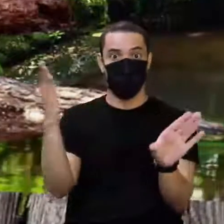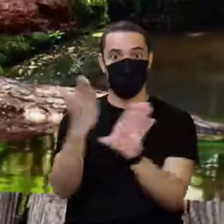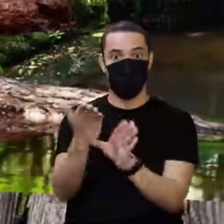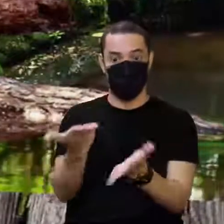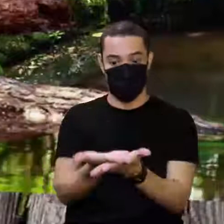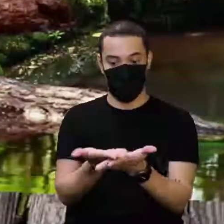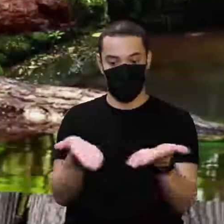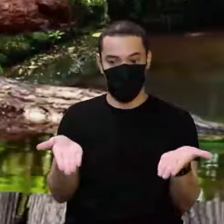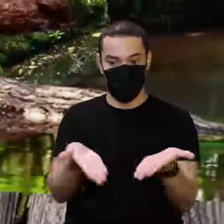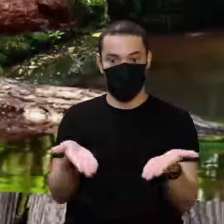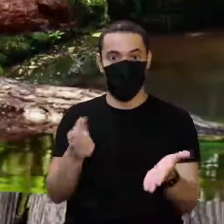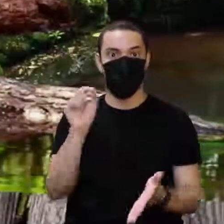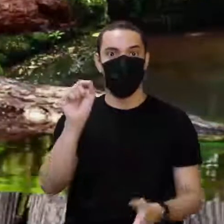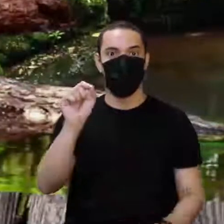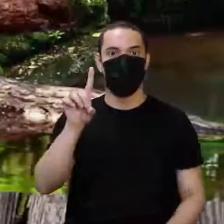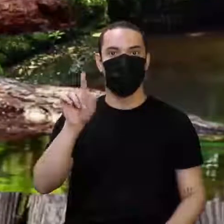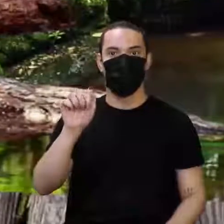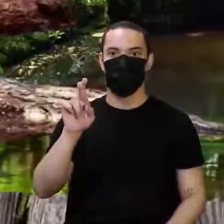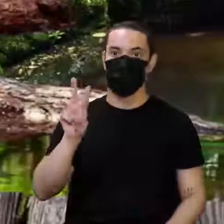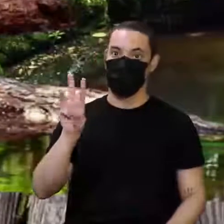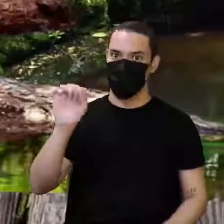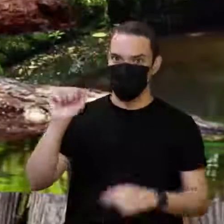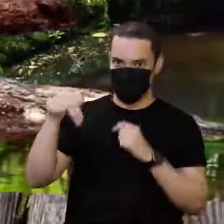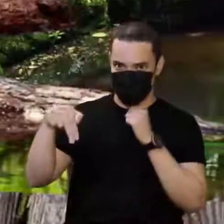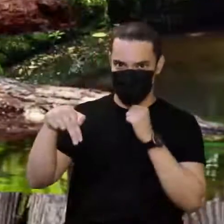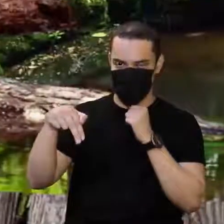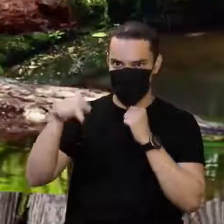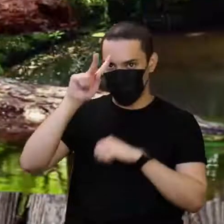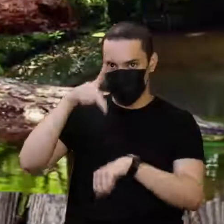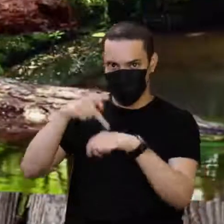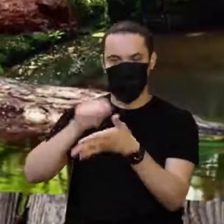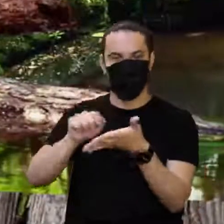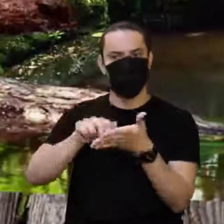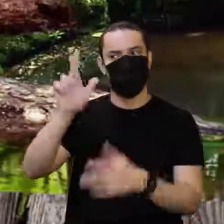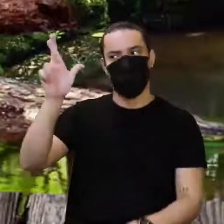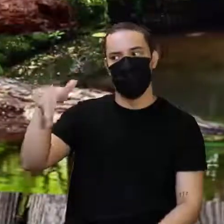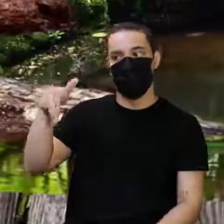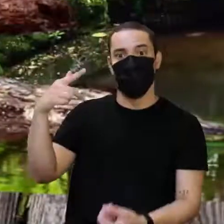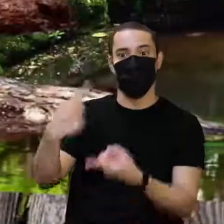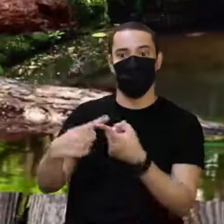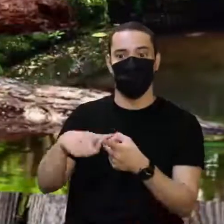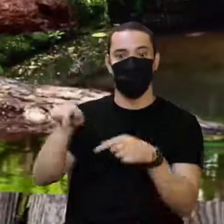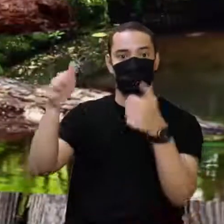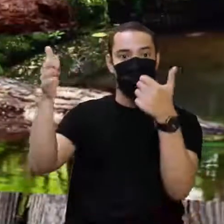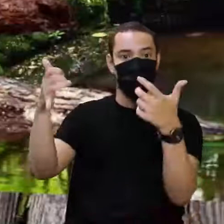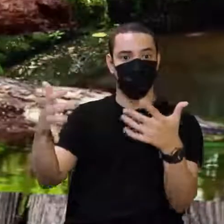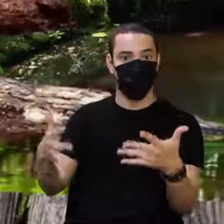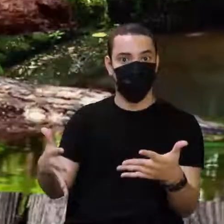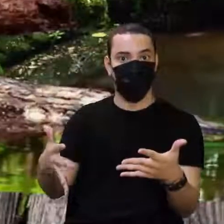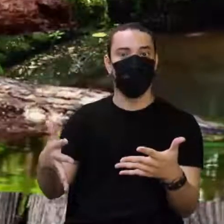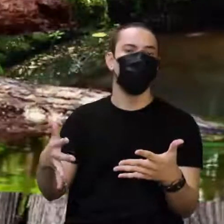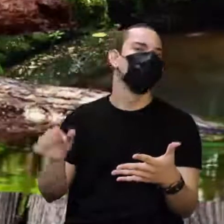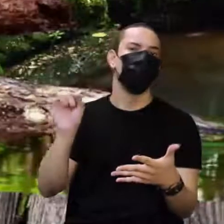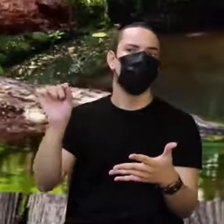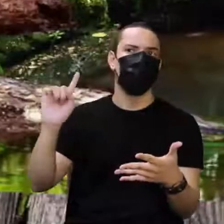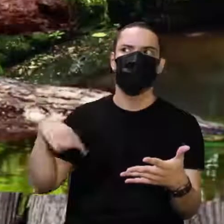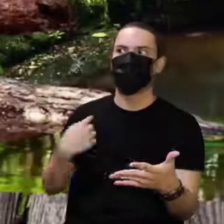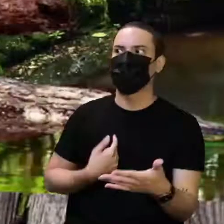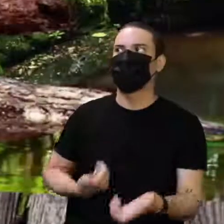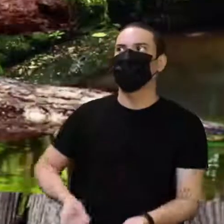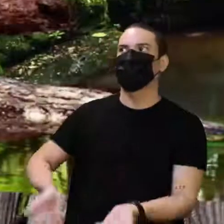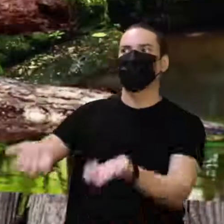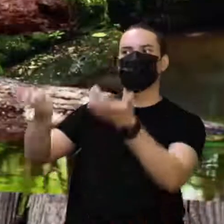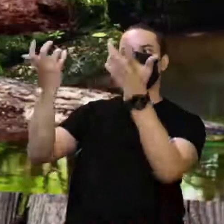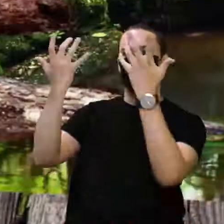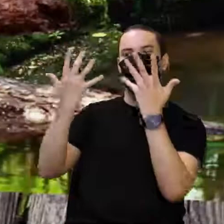nessa aula que Charles Darwin tinha toda a razão quando ele nos explicou